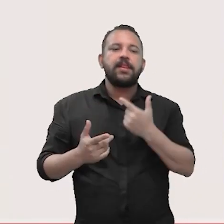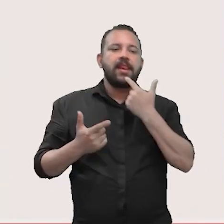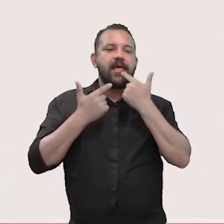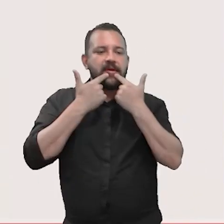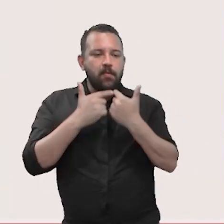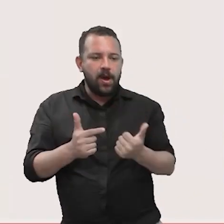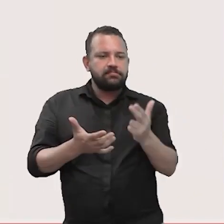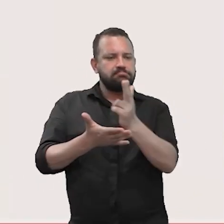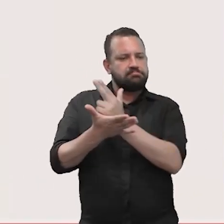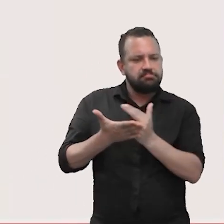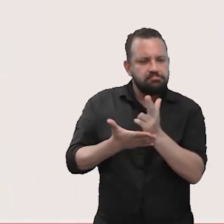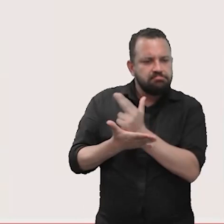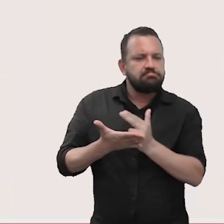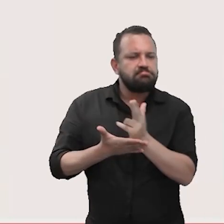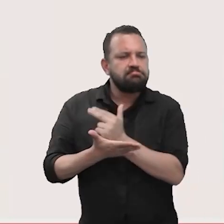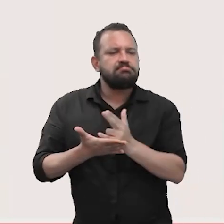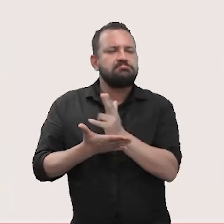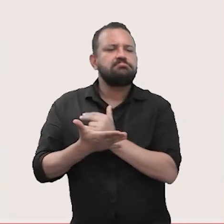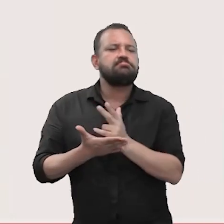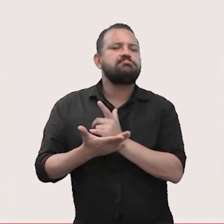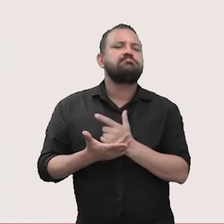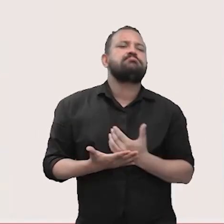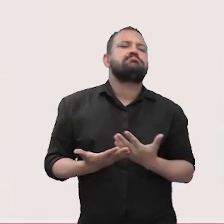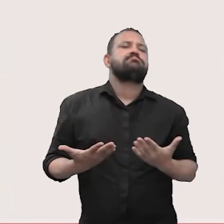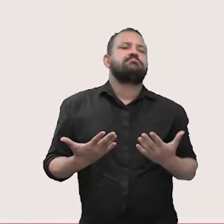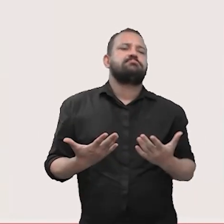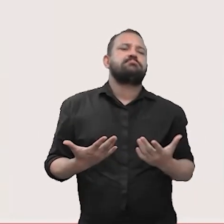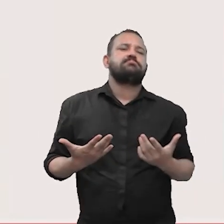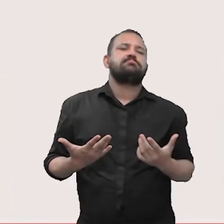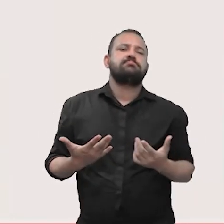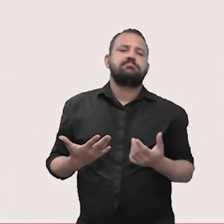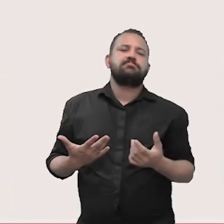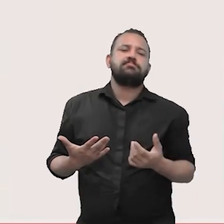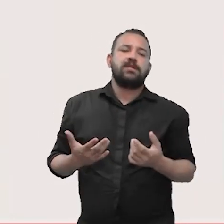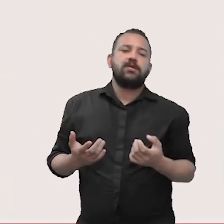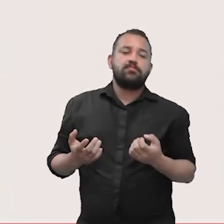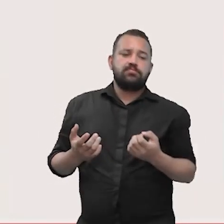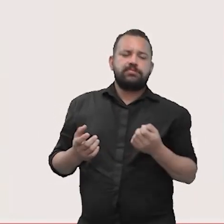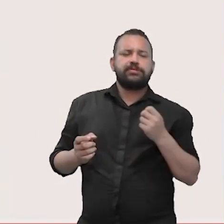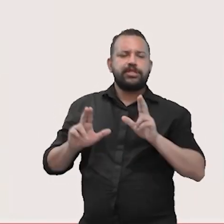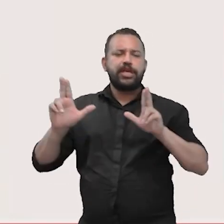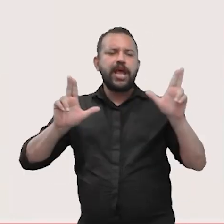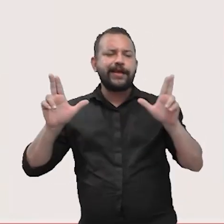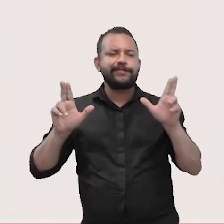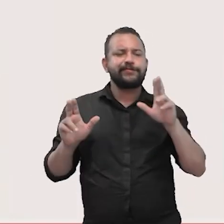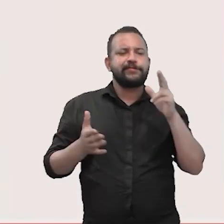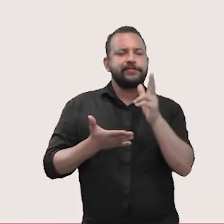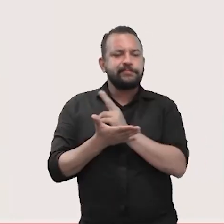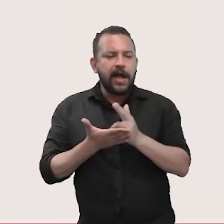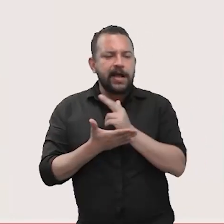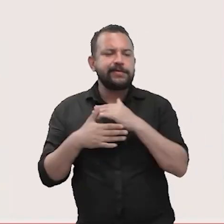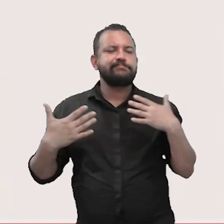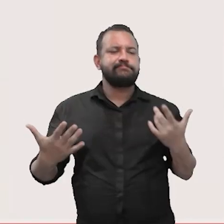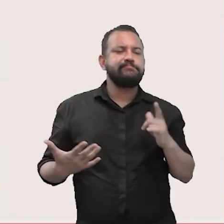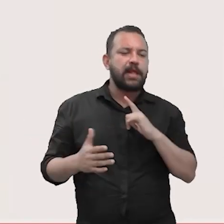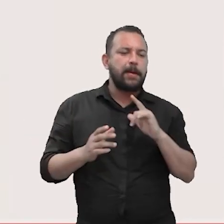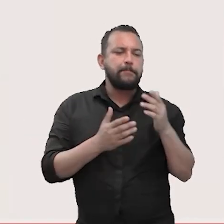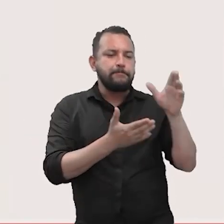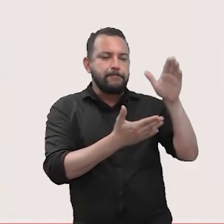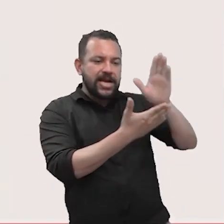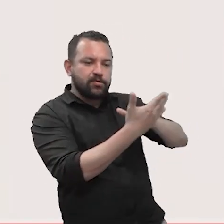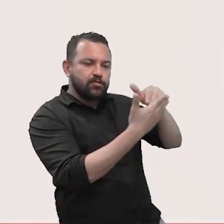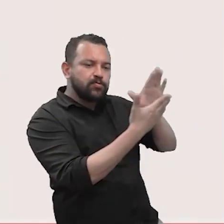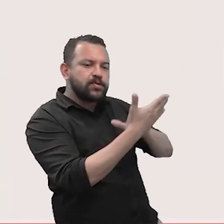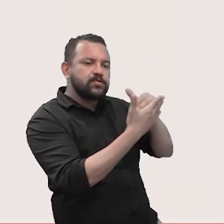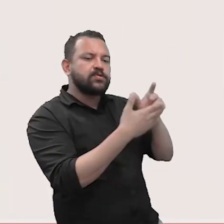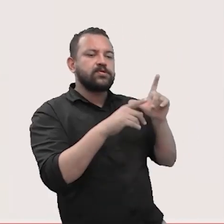verbal, né? A linguagem não verbal, gestos, imagens, desenhos, pinturas, né?